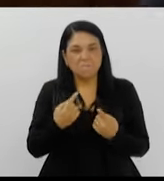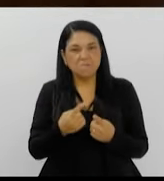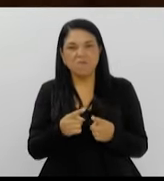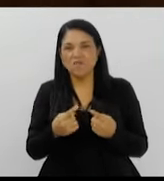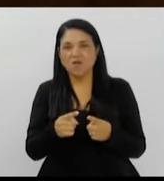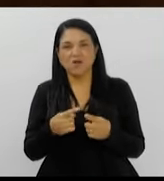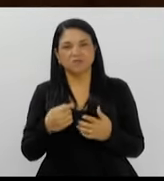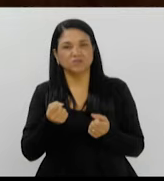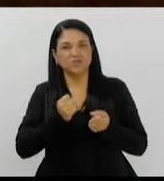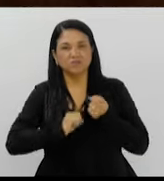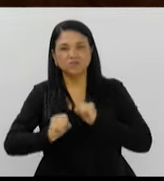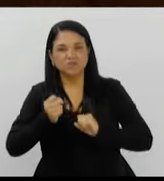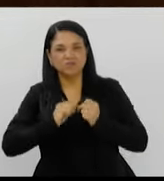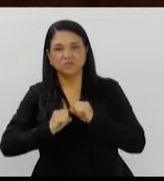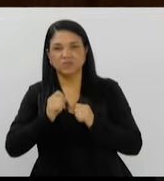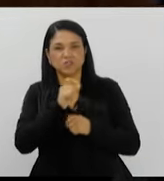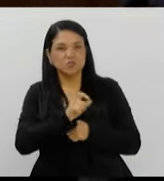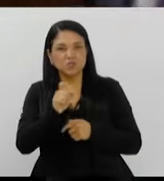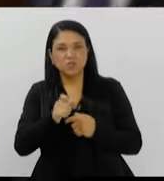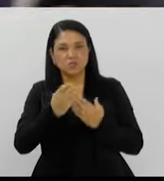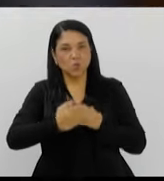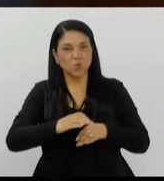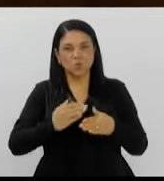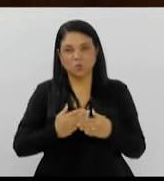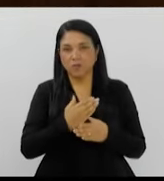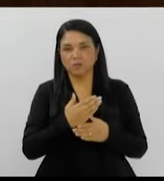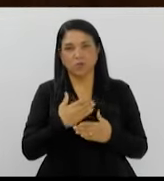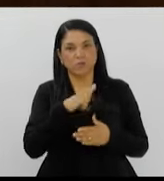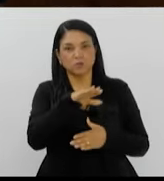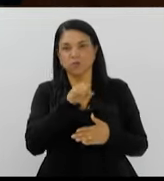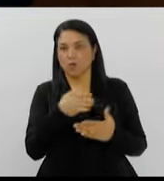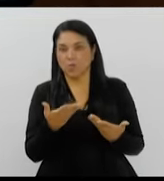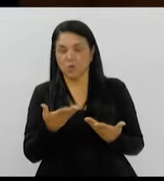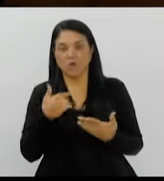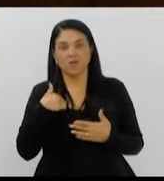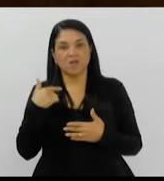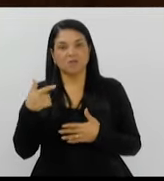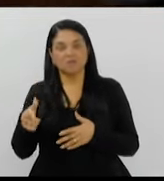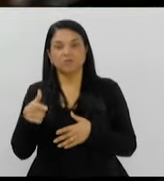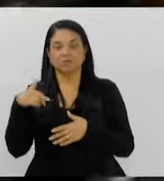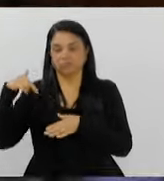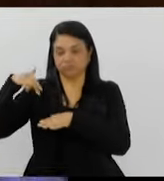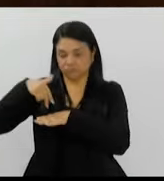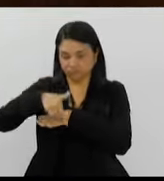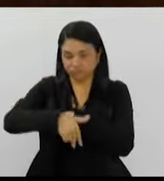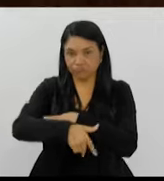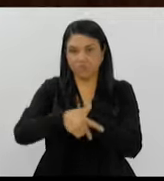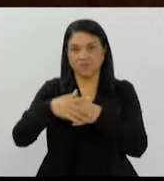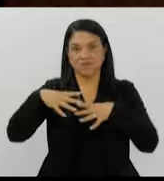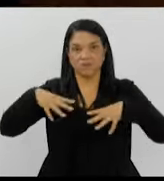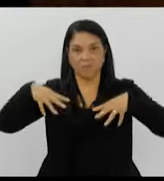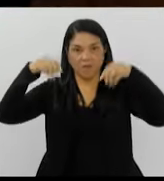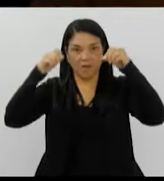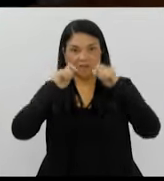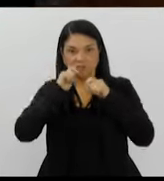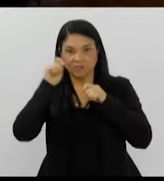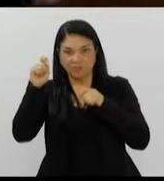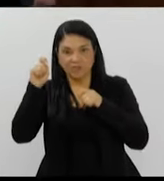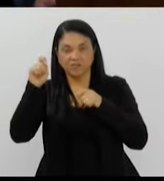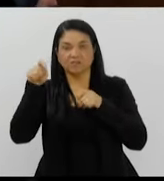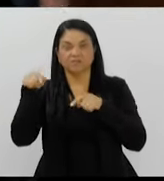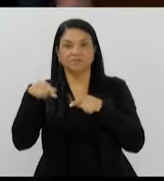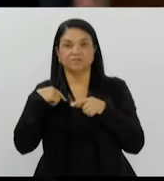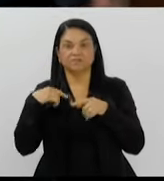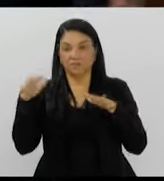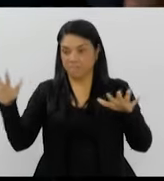disse no caso dos Bombeiros Quando desci da escada do Palácio Tiradentes fui abordado por